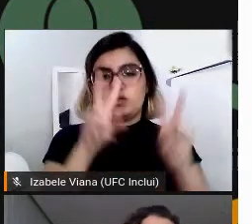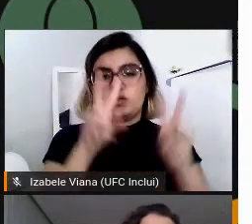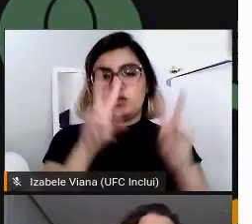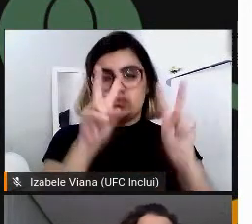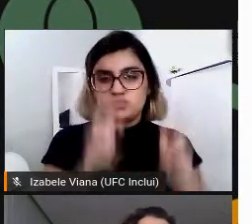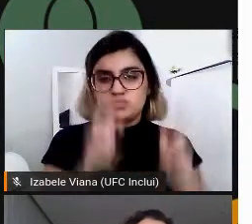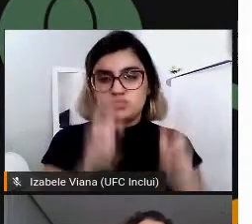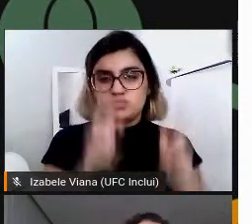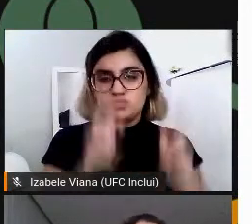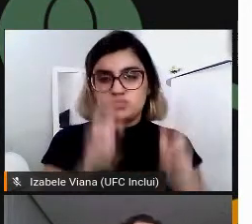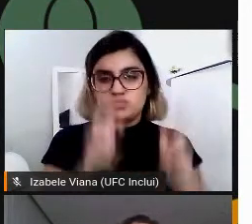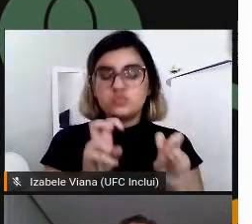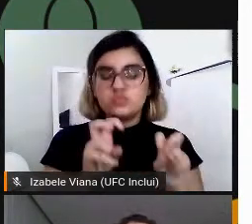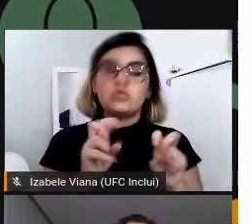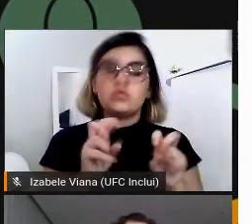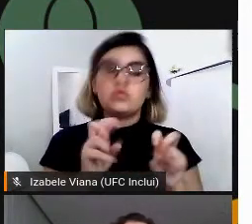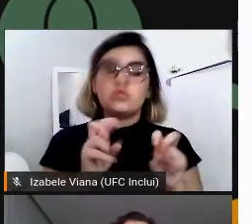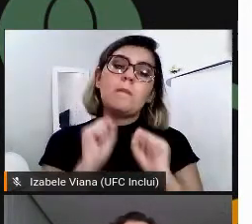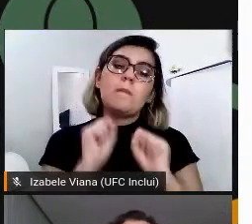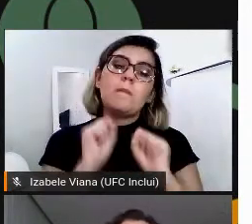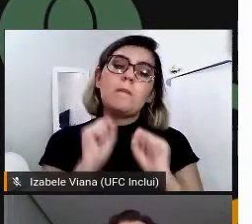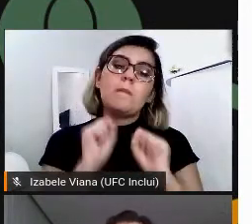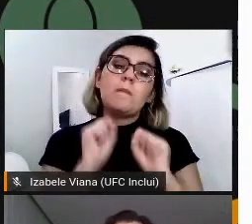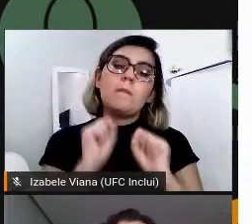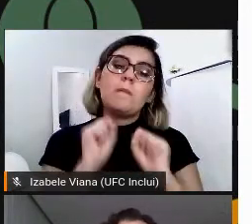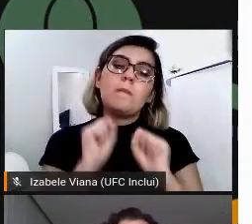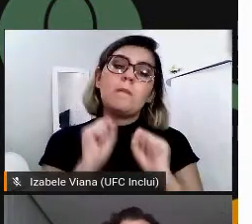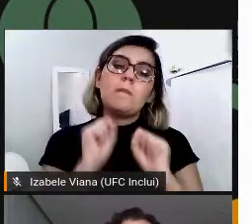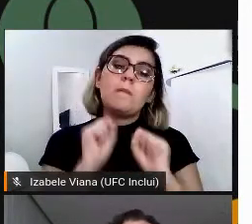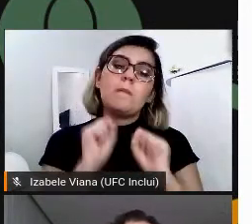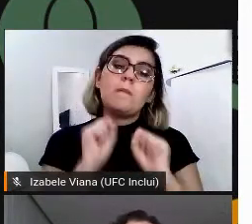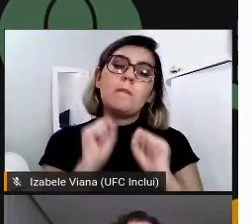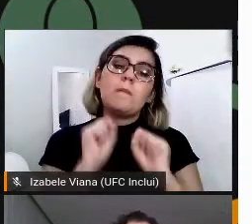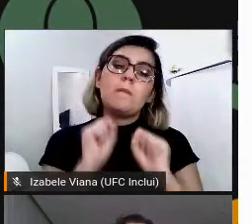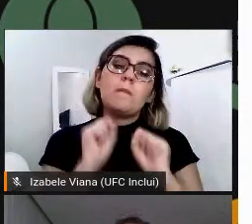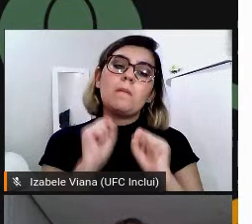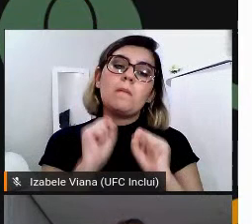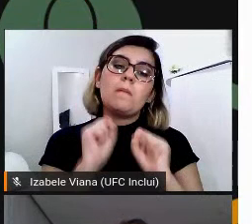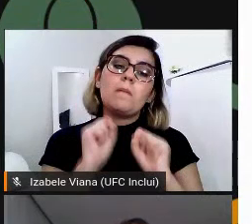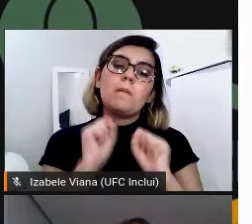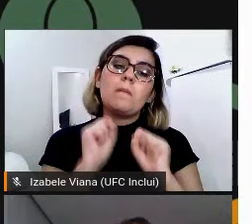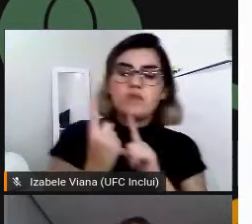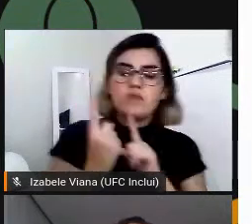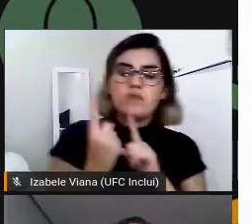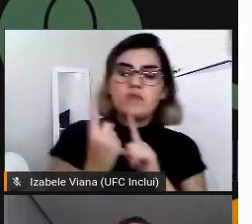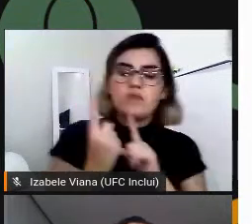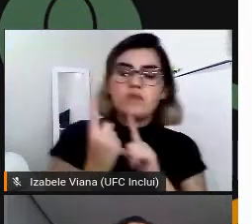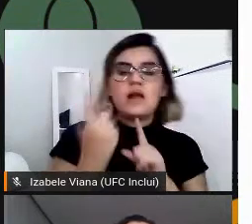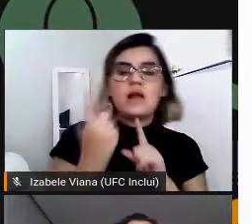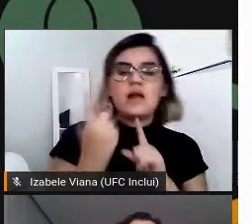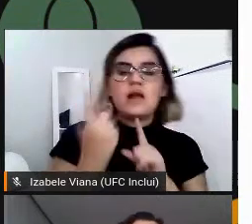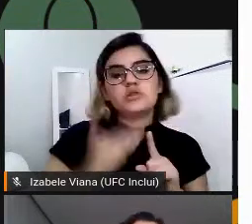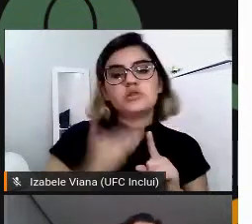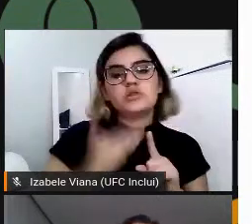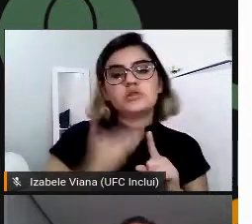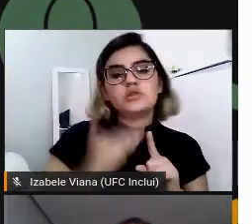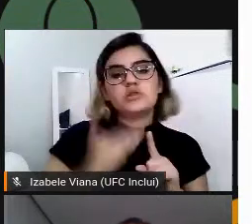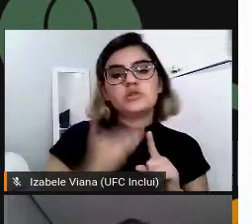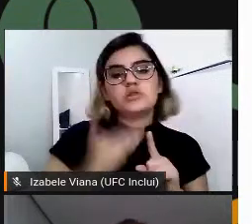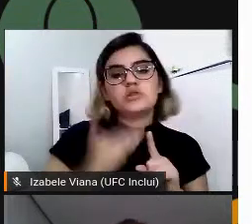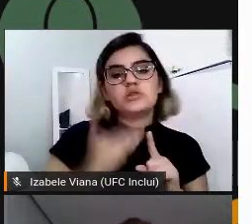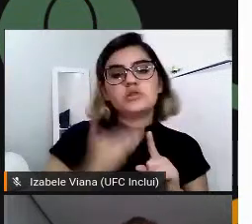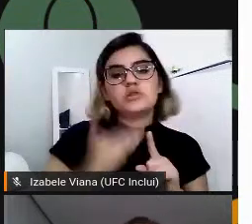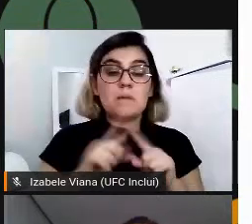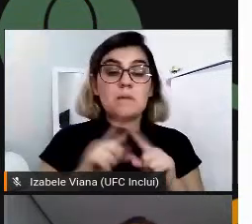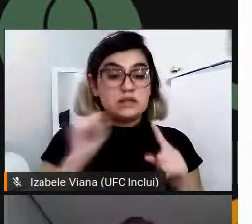acostumadas a chegar alunos, pós-graduandos na biblioteca e pedindo que elas resolvam um problema, enfim. Então, sem uma organização,